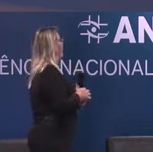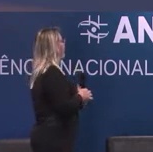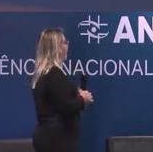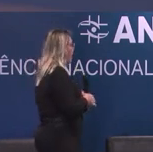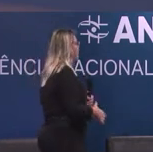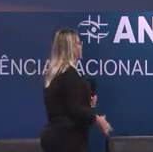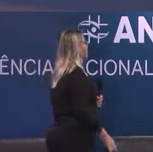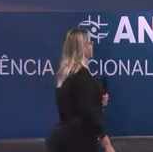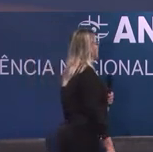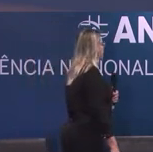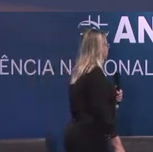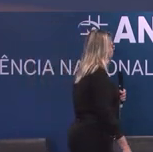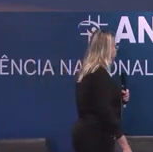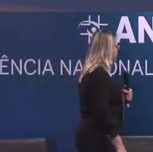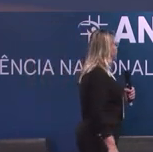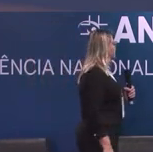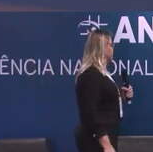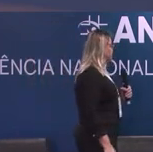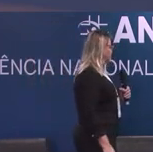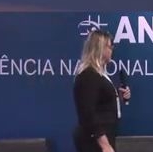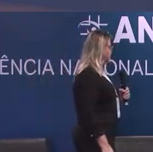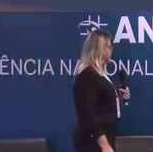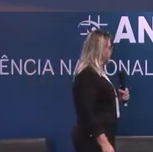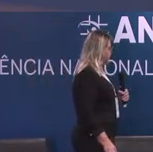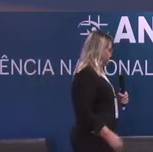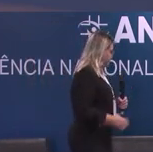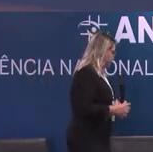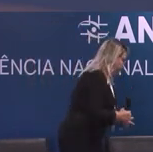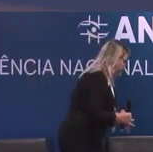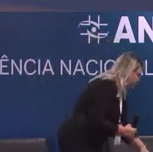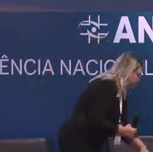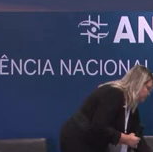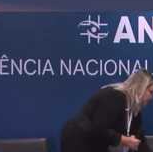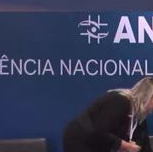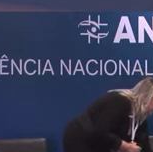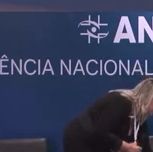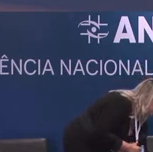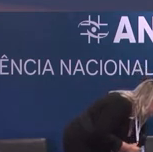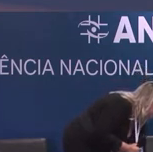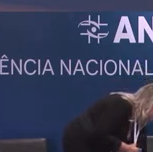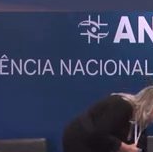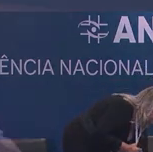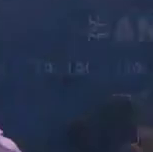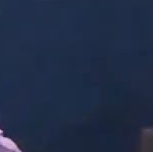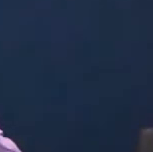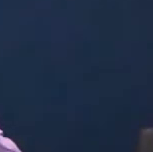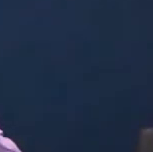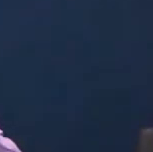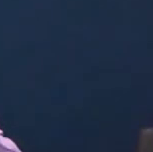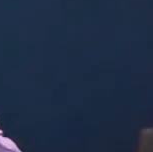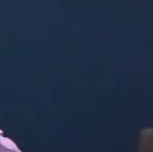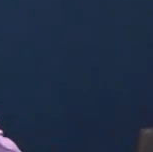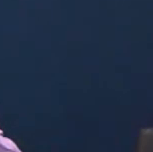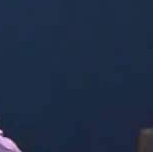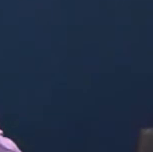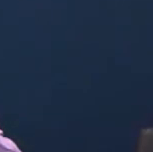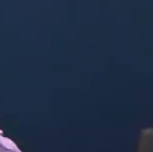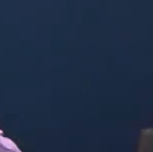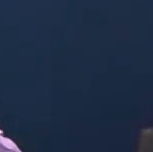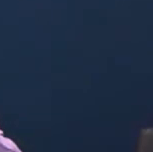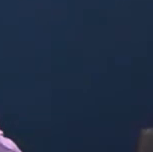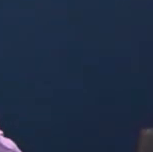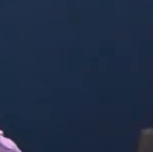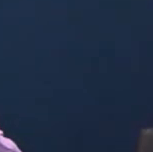qualidade, o guia para implantação do sistema de gestão da qualidade para o SNVS,